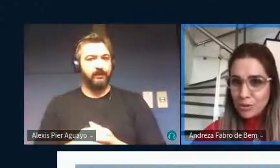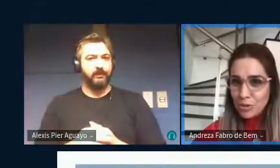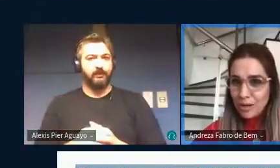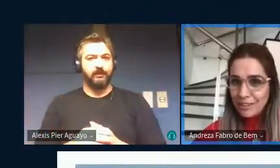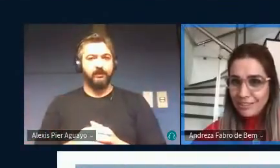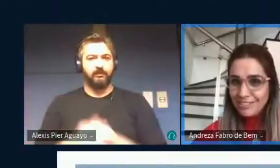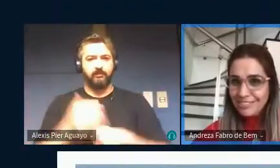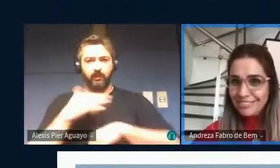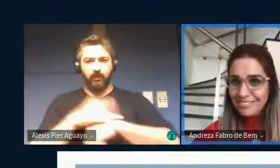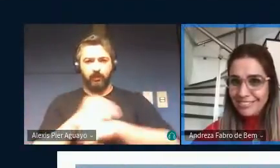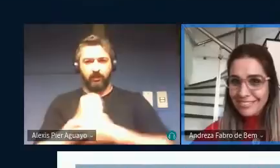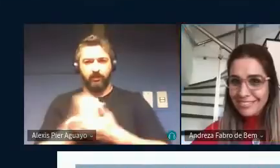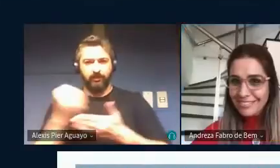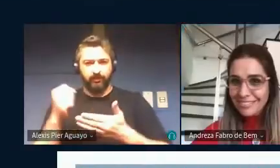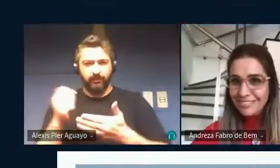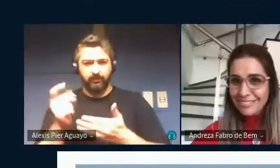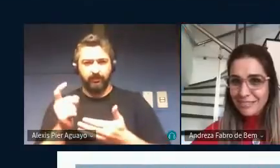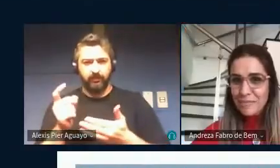posso continuar?